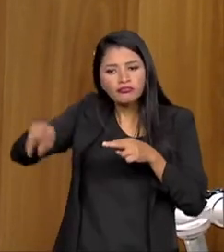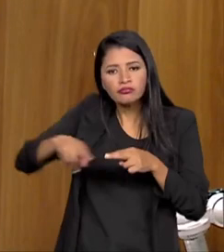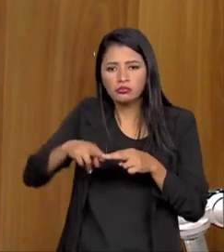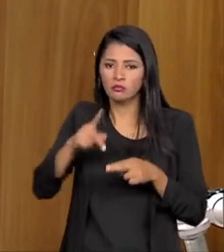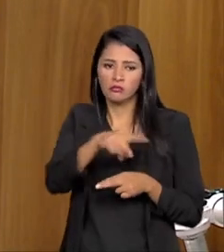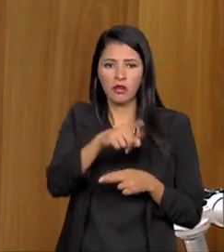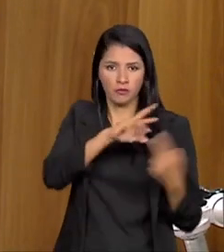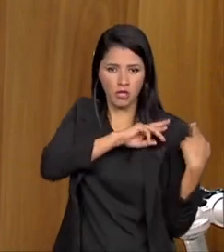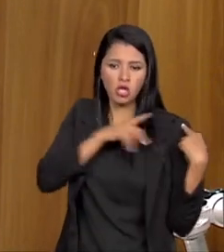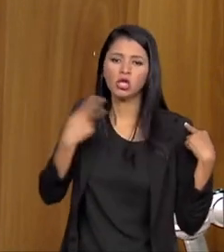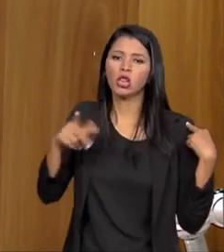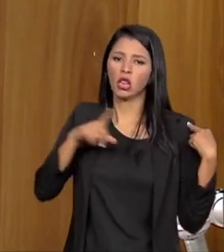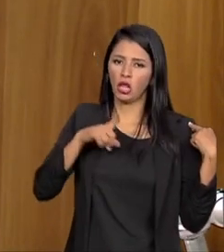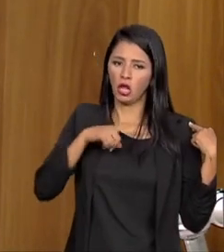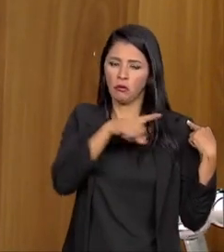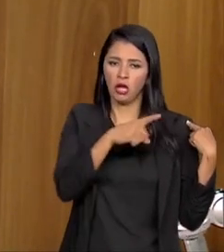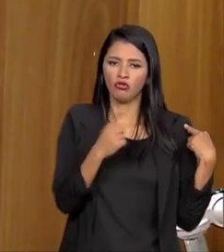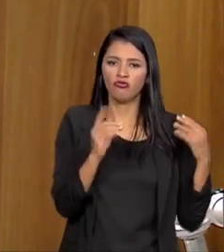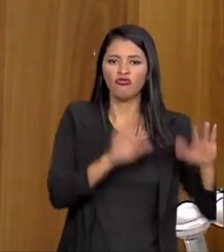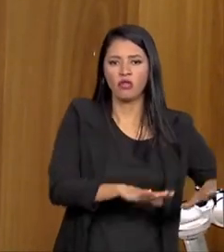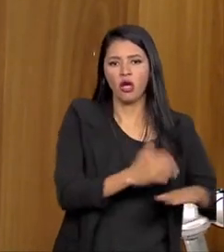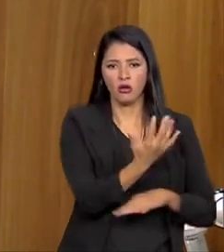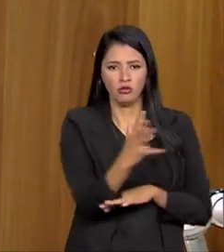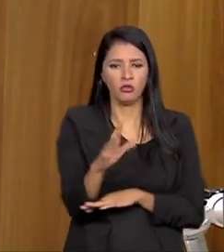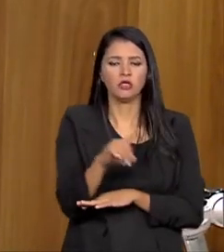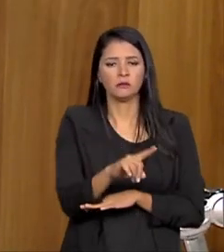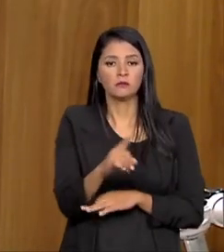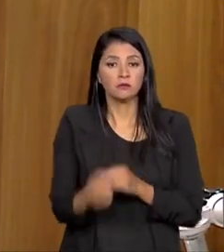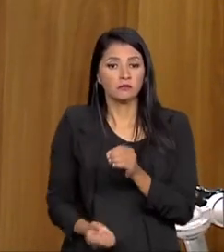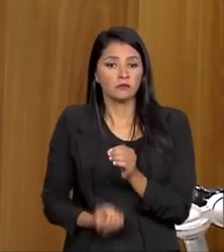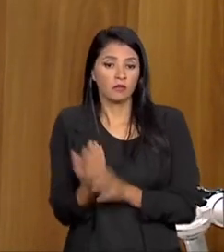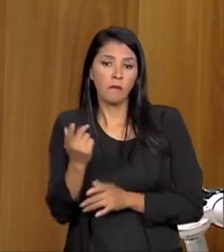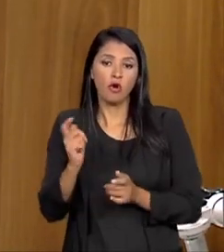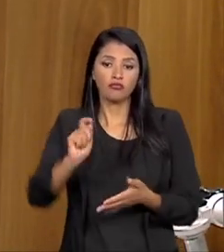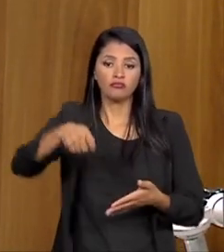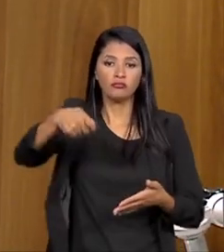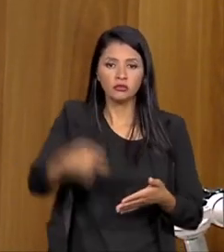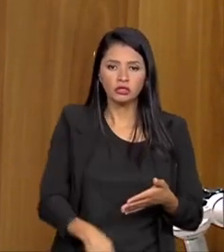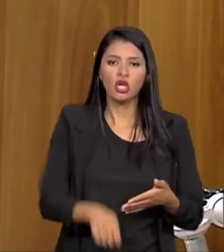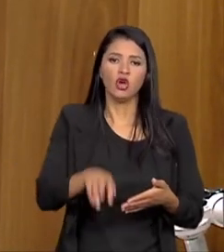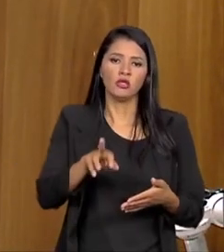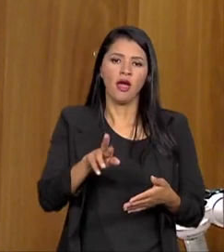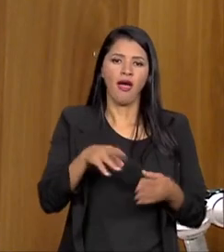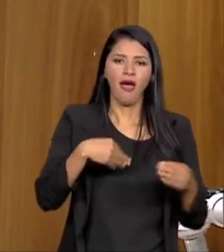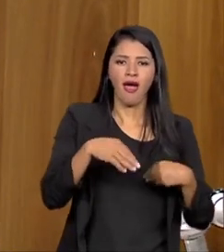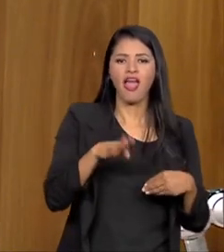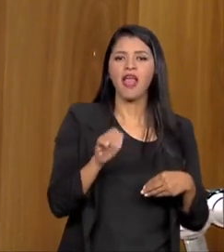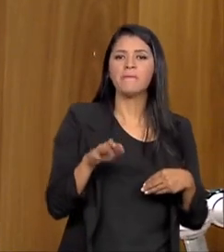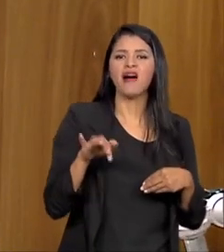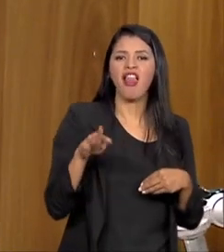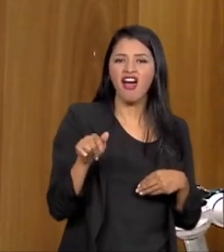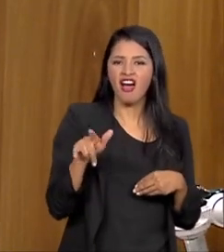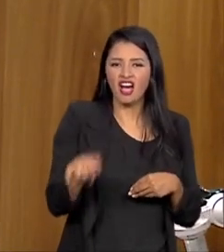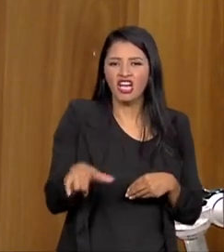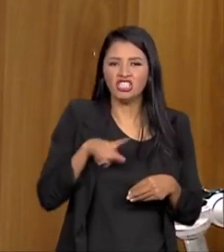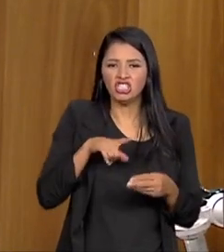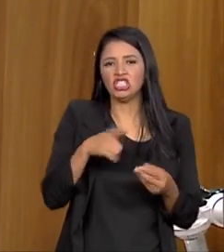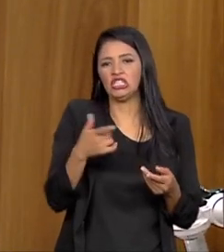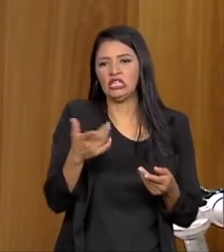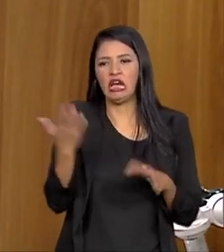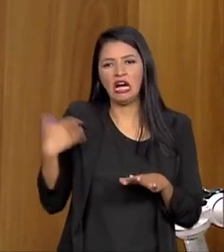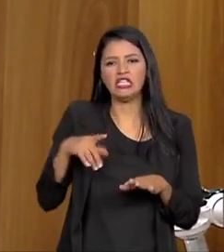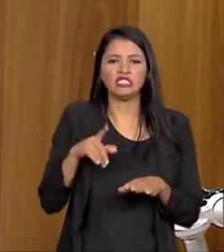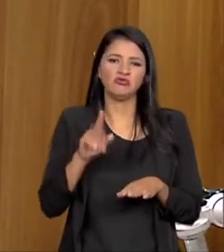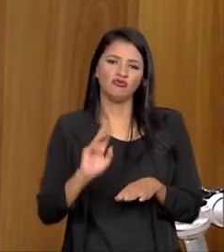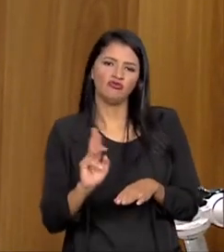criamos um crédito reciclagem que eu posso fazer um leilão reverso daquela embalagem eu dou mais valor àquela embalagem Então aquela embalagem que varia r$ 1